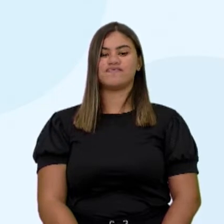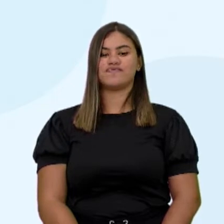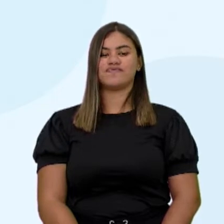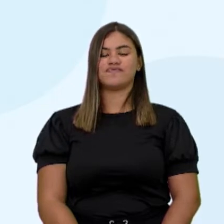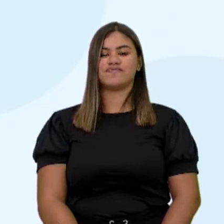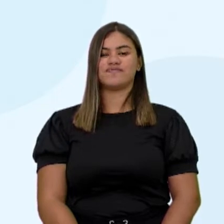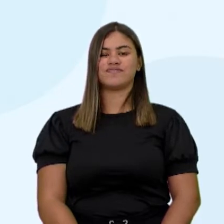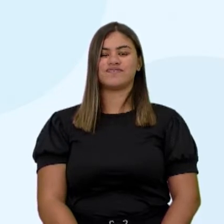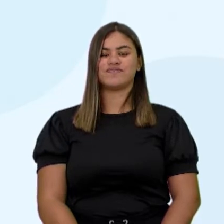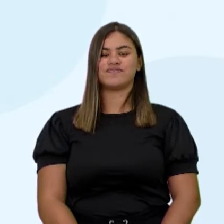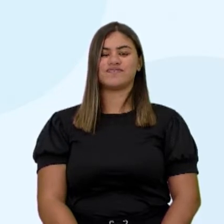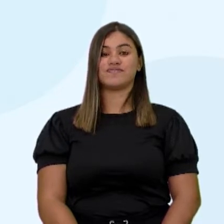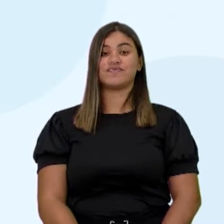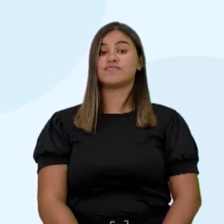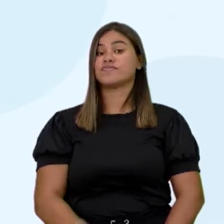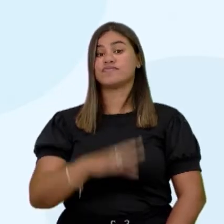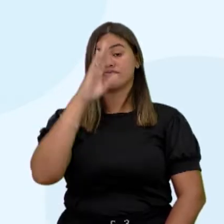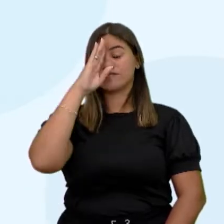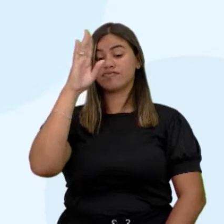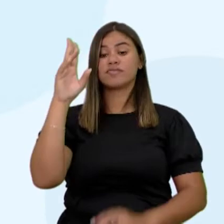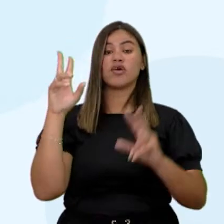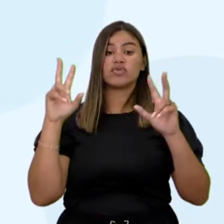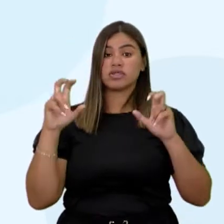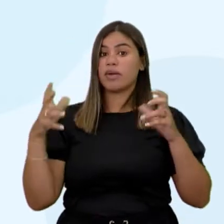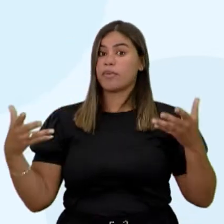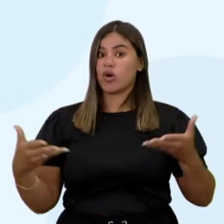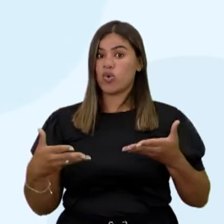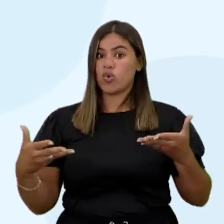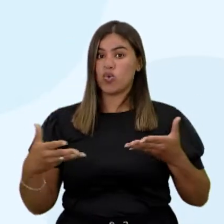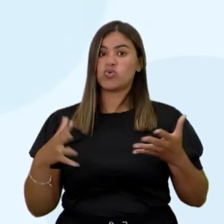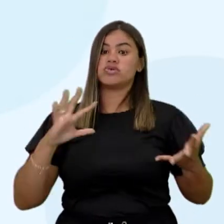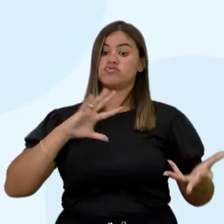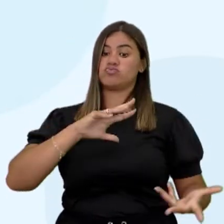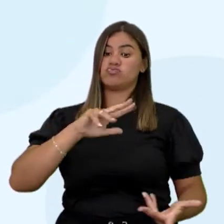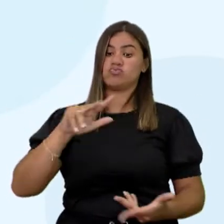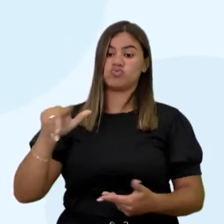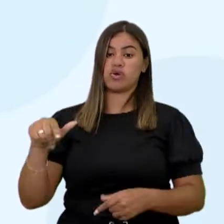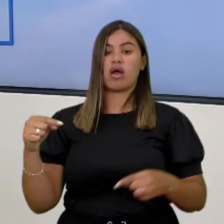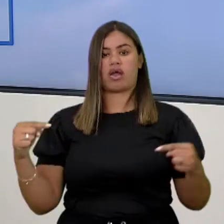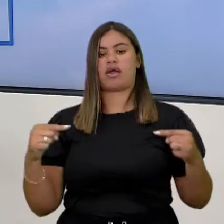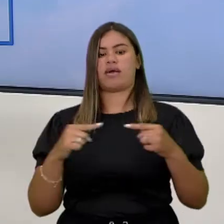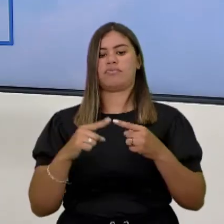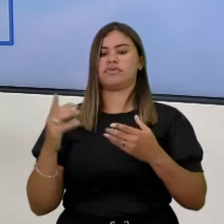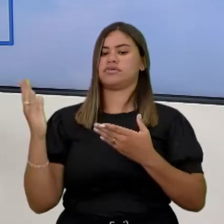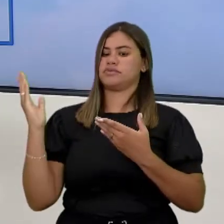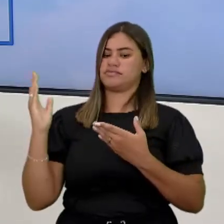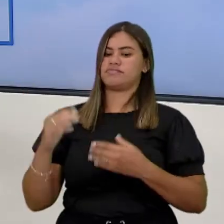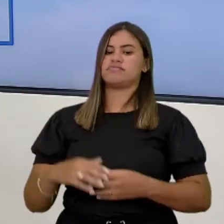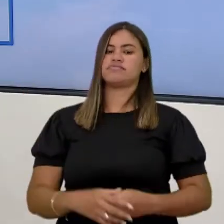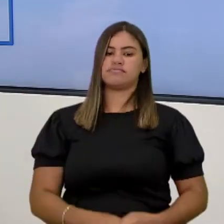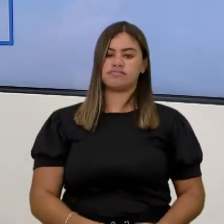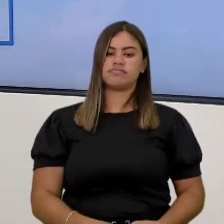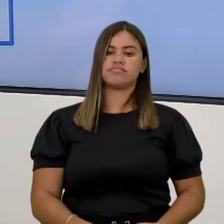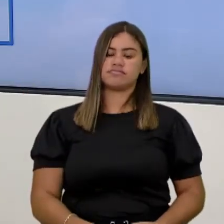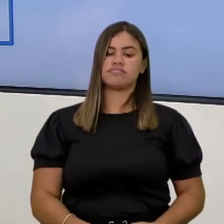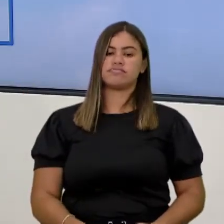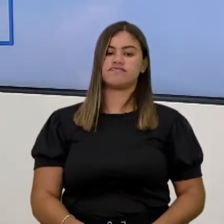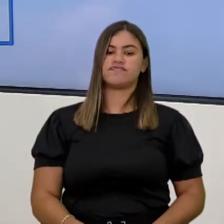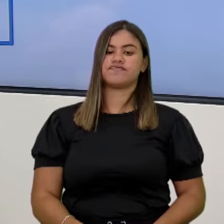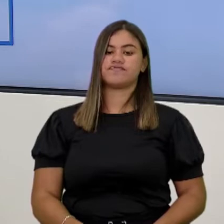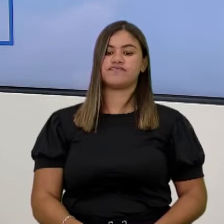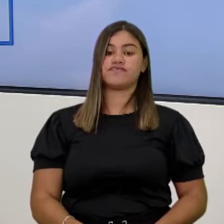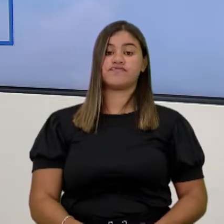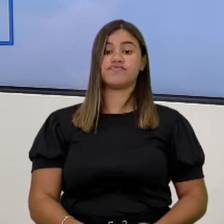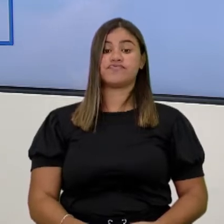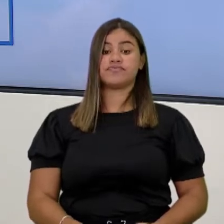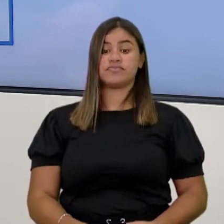Beleza. O principal assunto noticiário é esse. Sim. Internacional. Sim. Internacional. Aliás, internacional mundial, né? Então, o principal assunto.